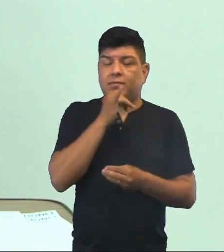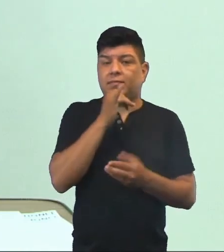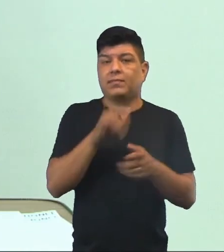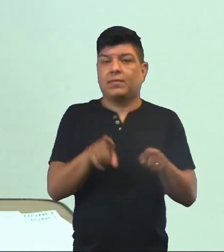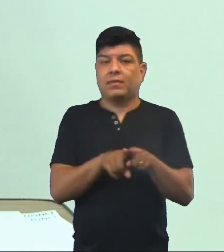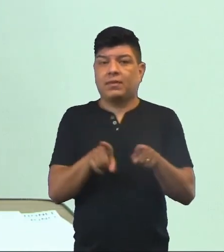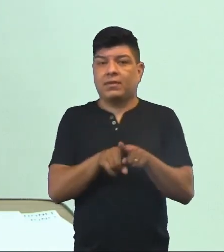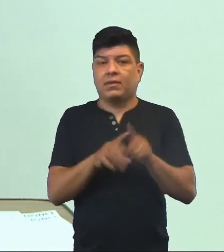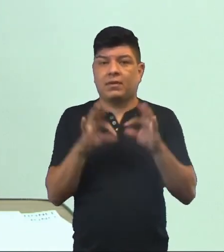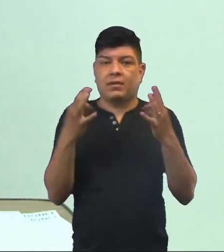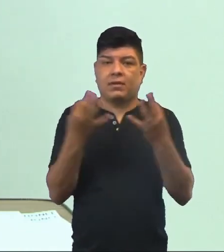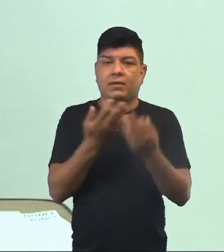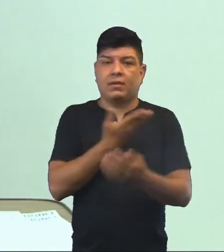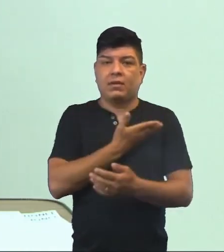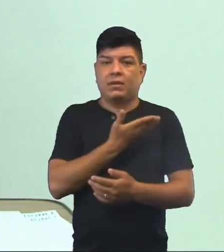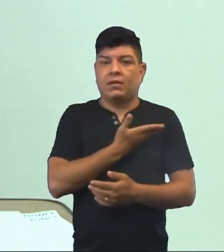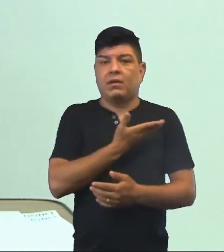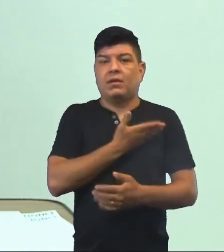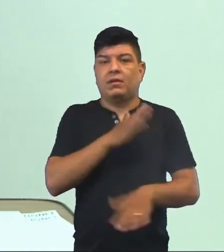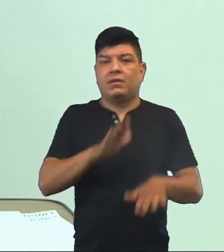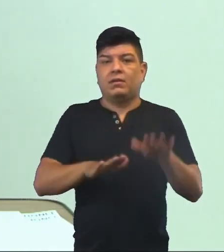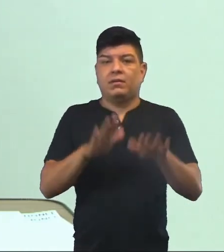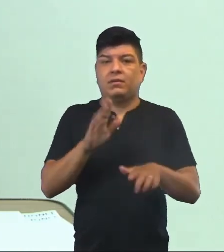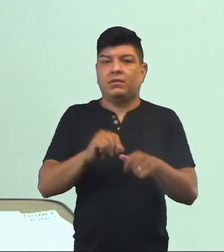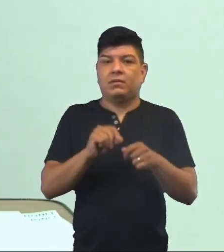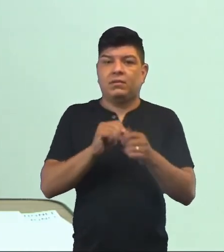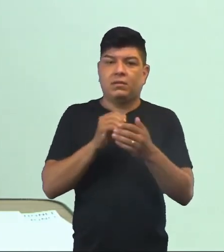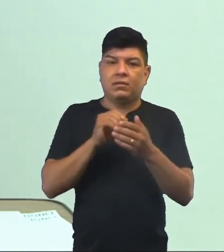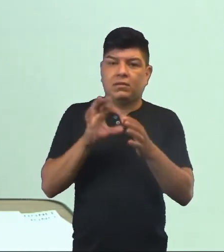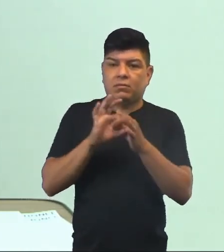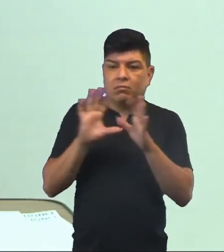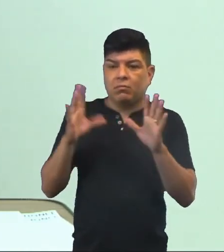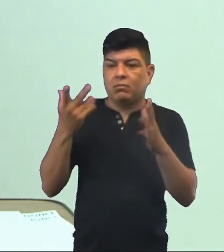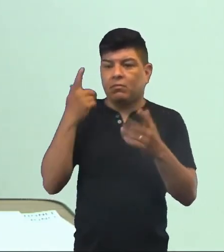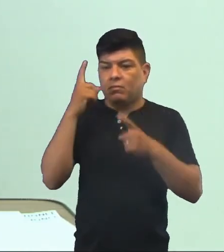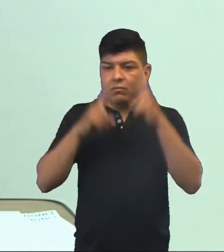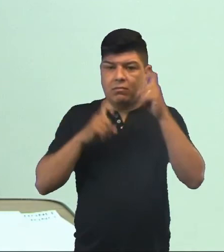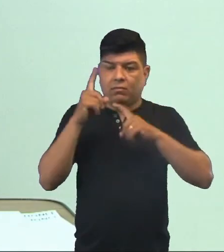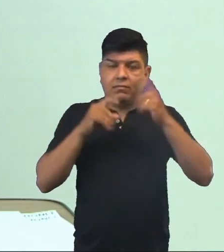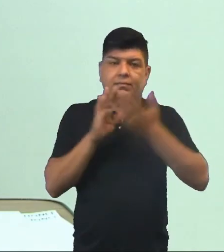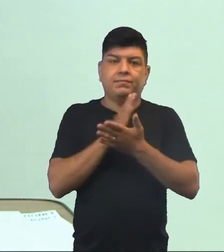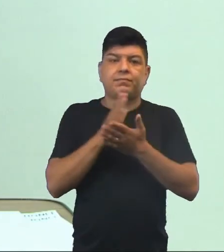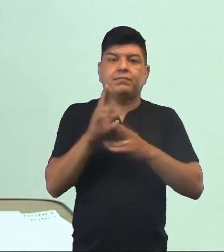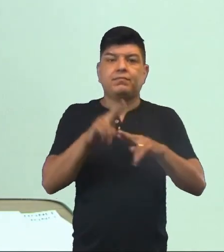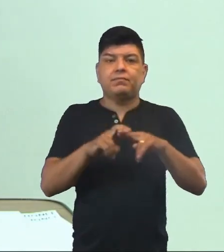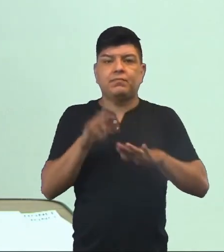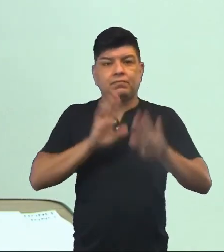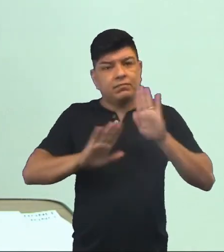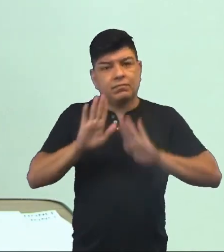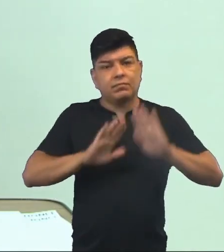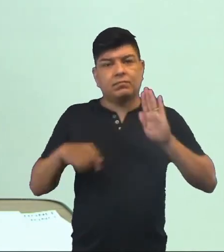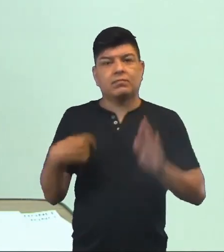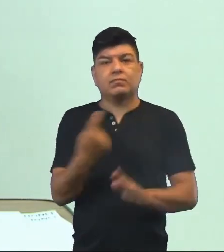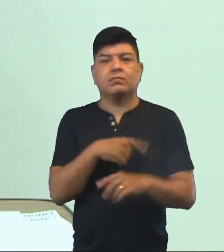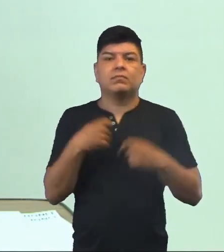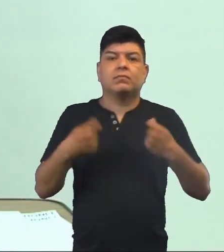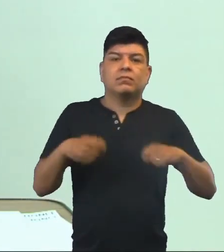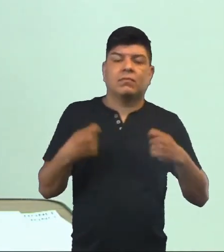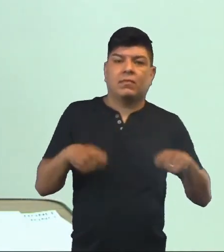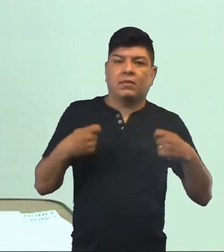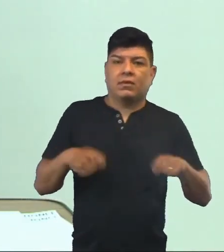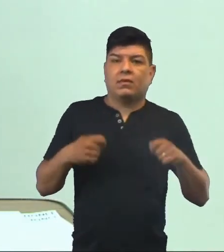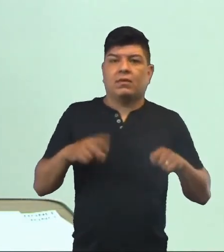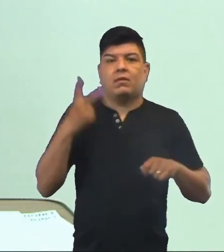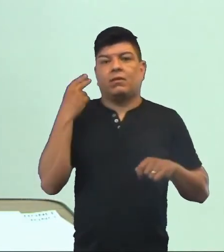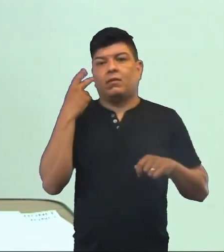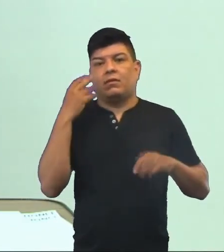aqui, com a família e os amigos, a gente acaba deixando escapar algumas expressões. E é esse o cuidado que a gente tem que ter, né?